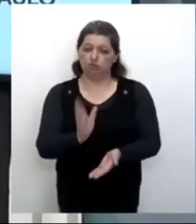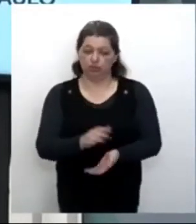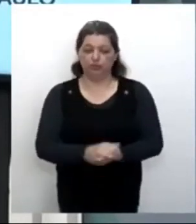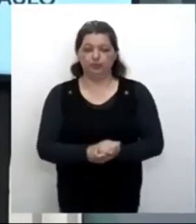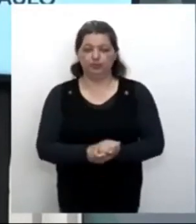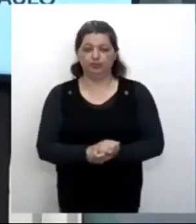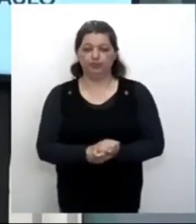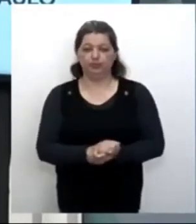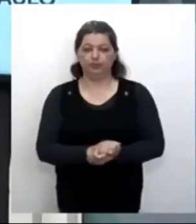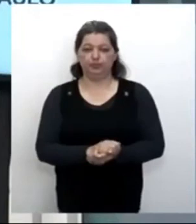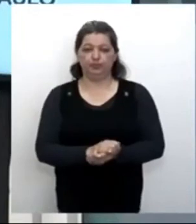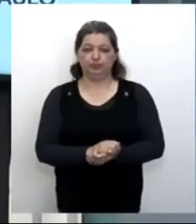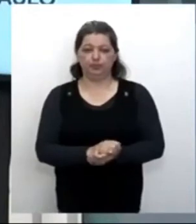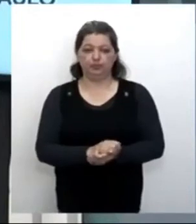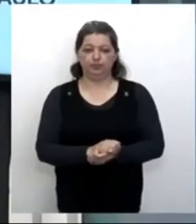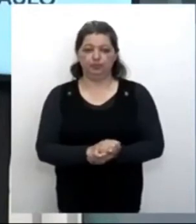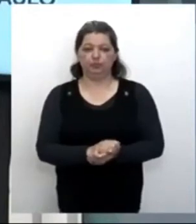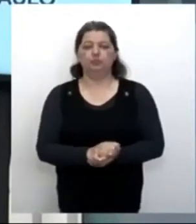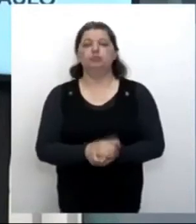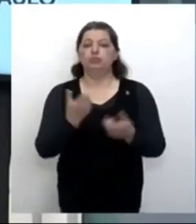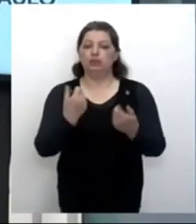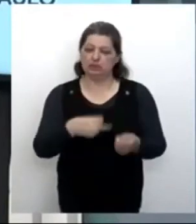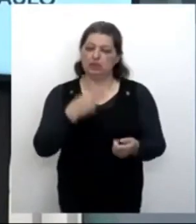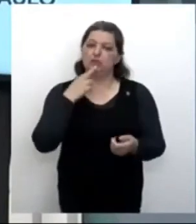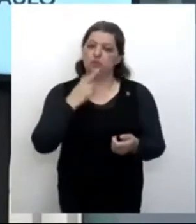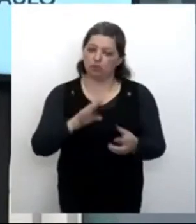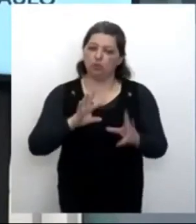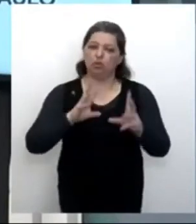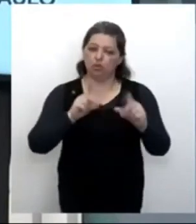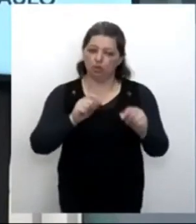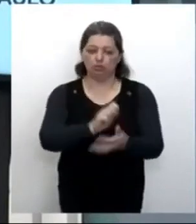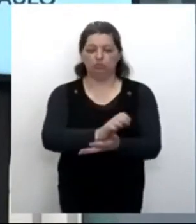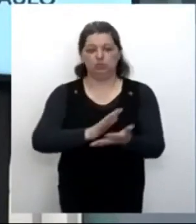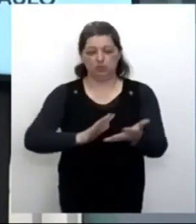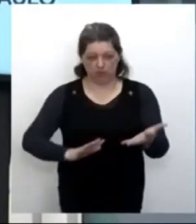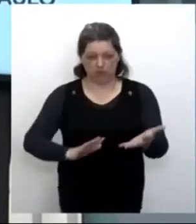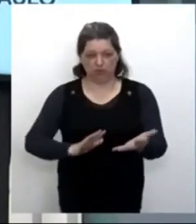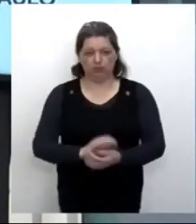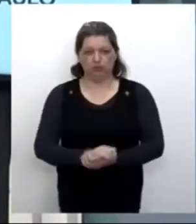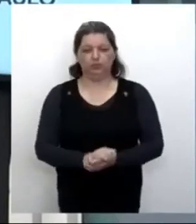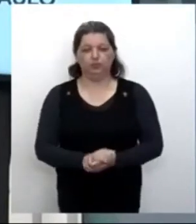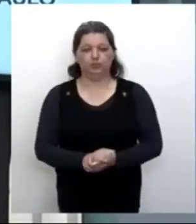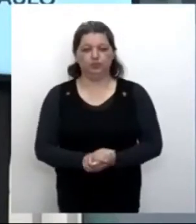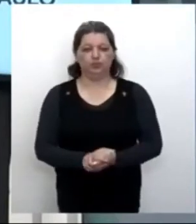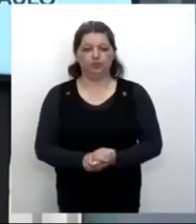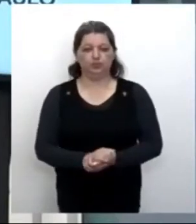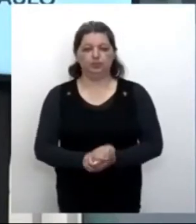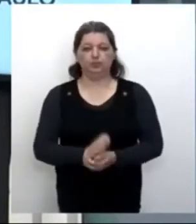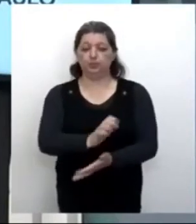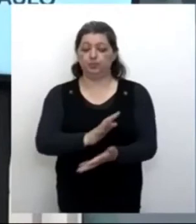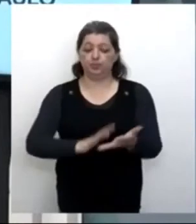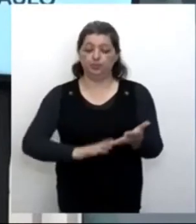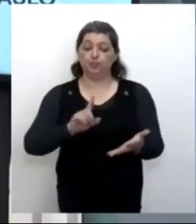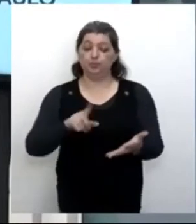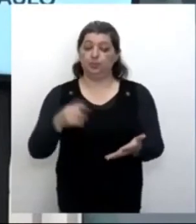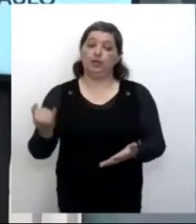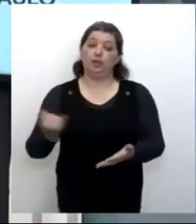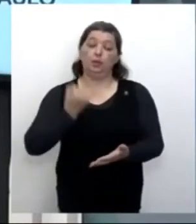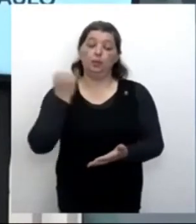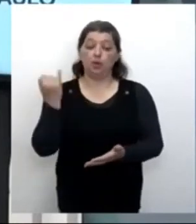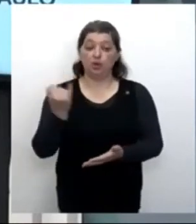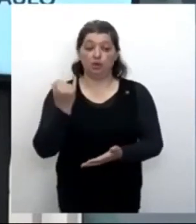certo? Façam os exercícios. Pessoal, exercícios são fundamentais para